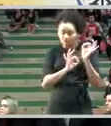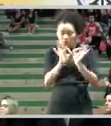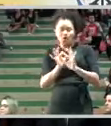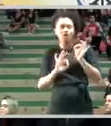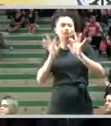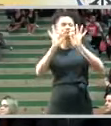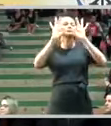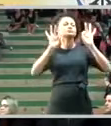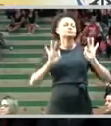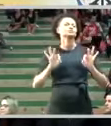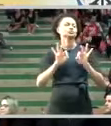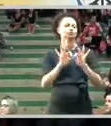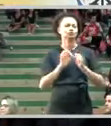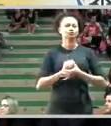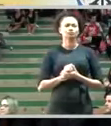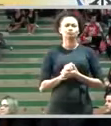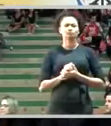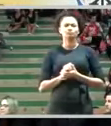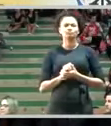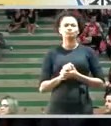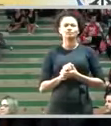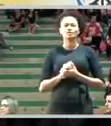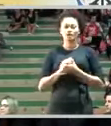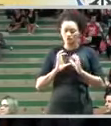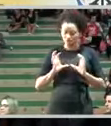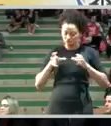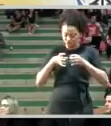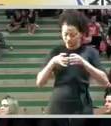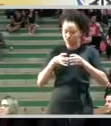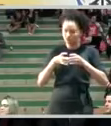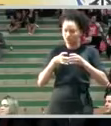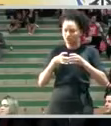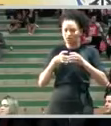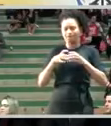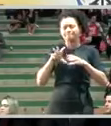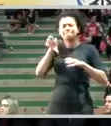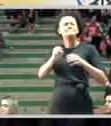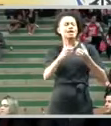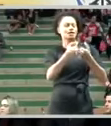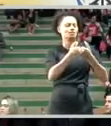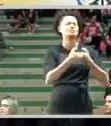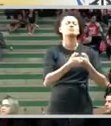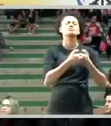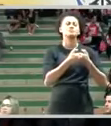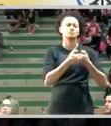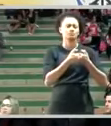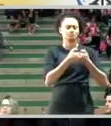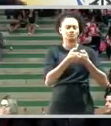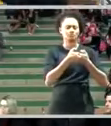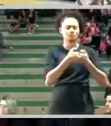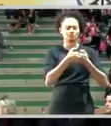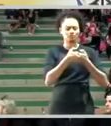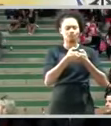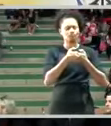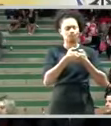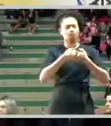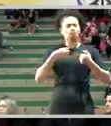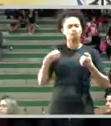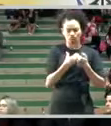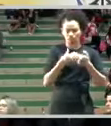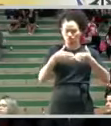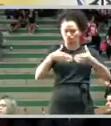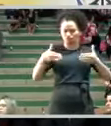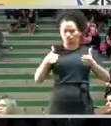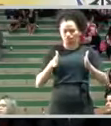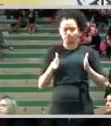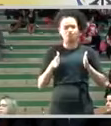projeto. Chegar em Kiriat Jearim, a gente pega a arca. Vamos fazer um carro novo. Já começou